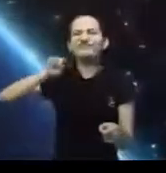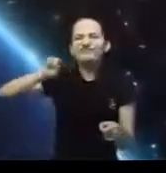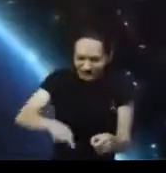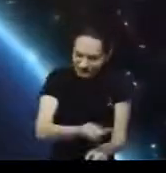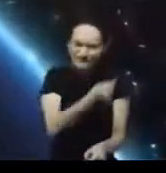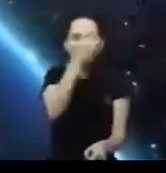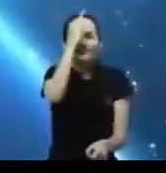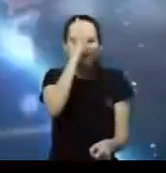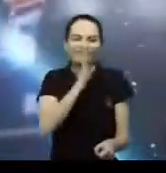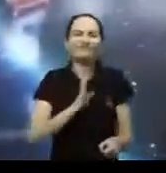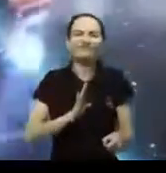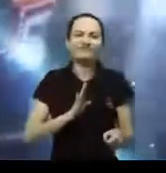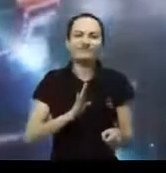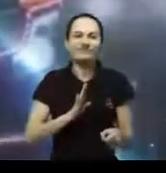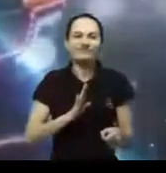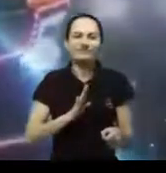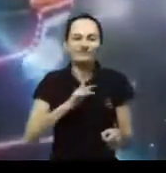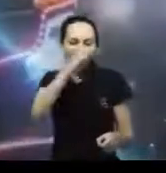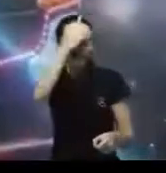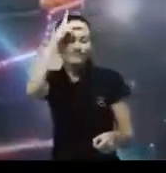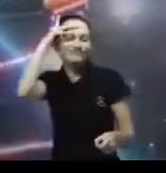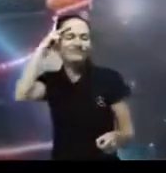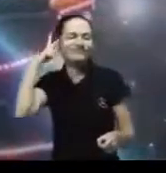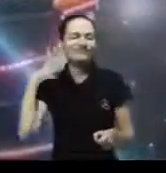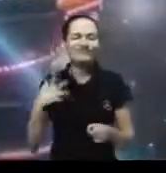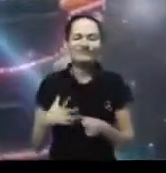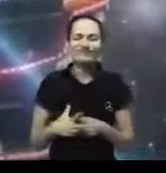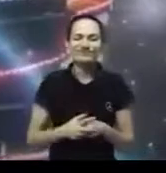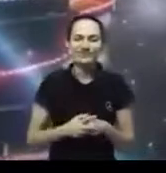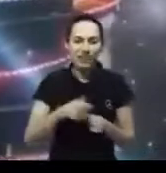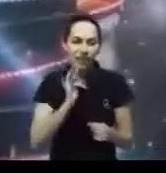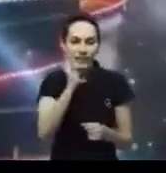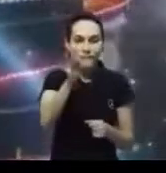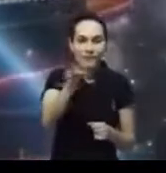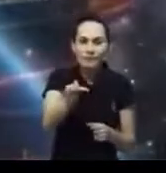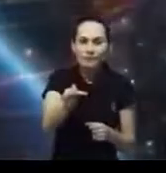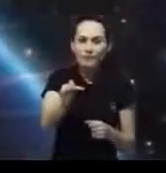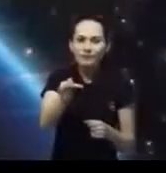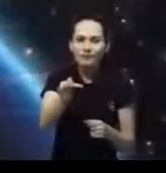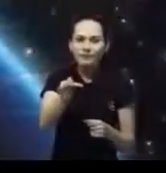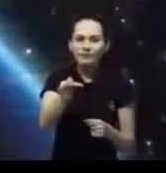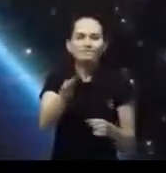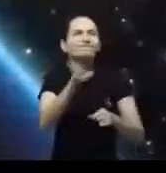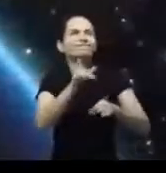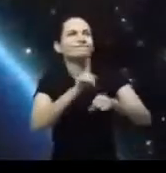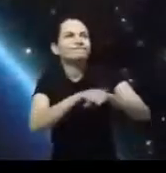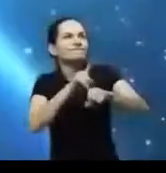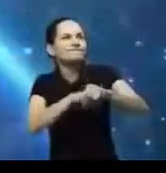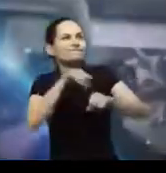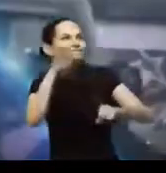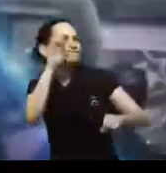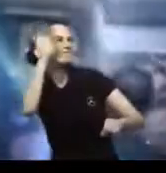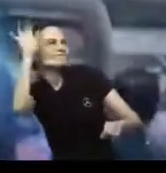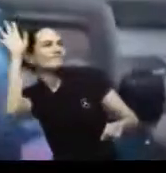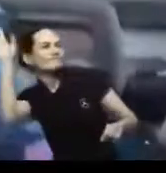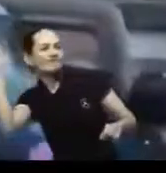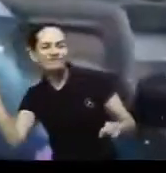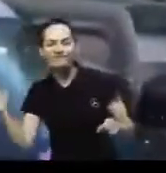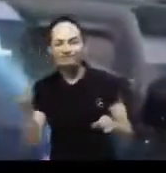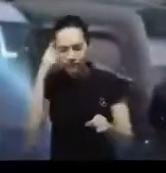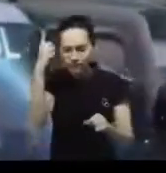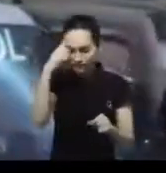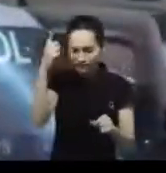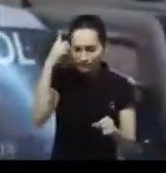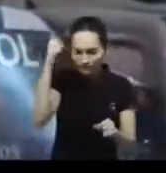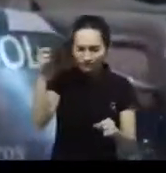em cada canto do nosso país futuro é um tempo onde criamos cada dia